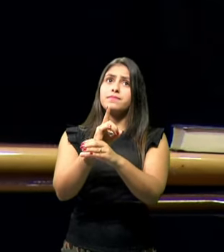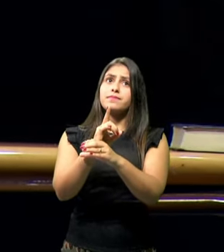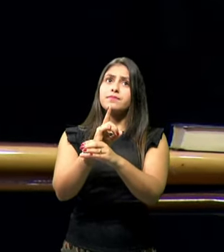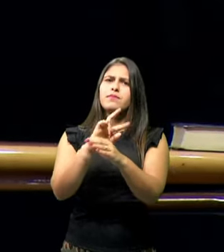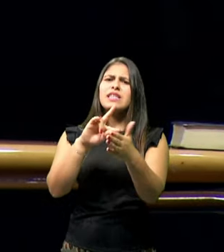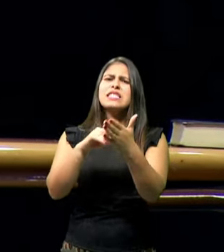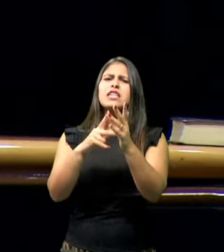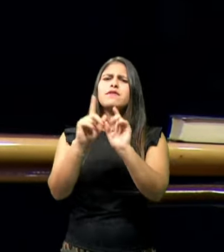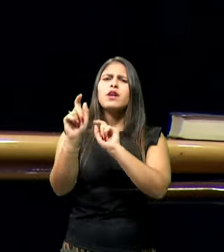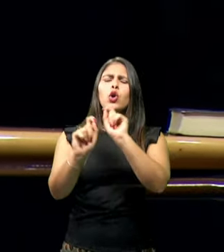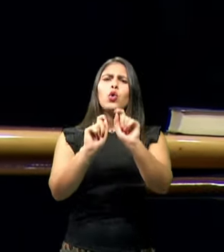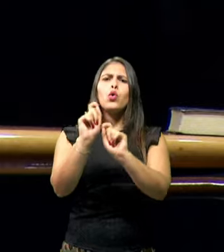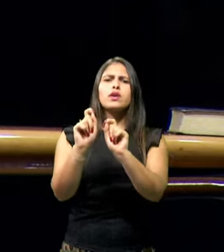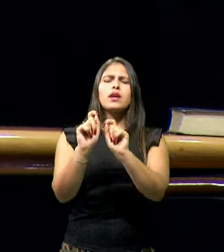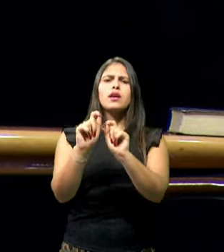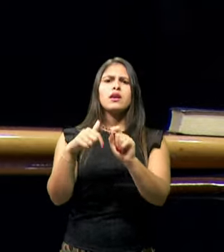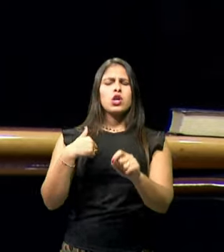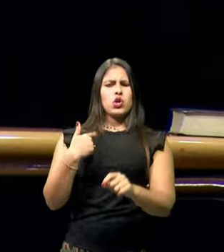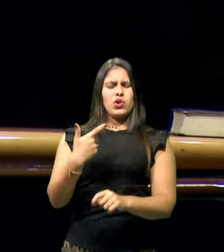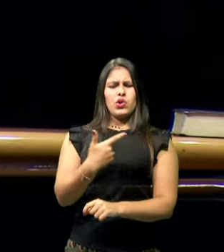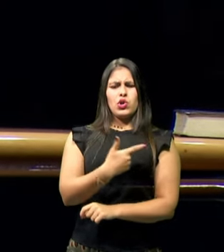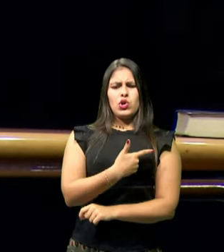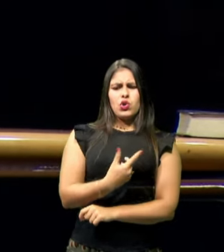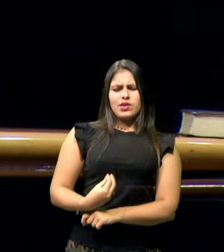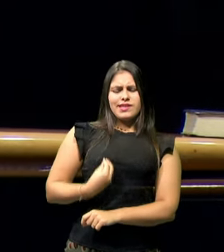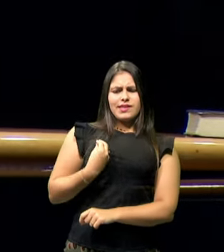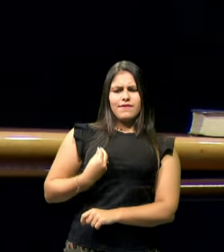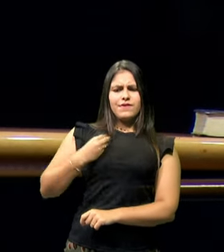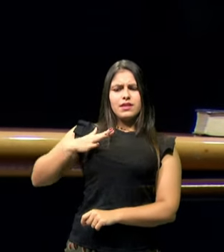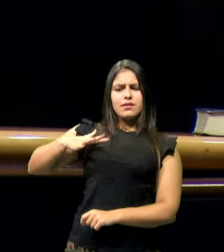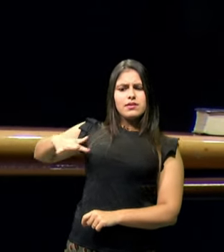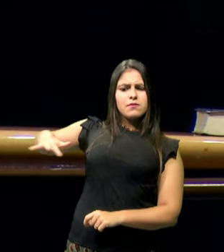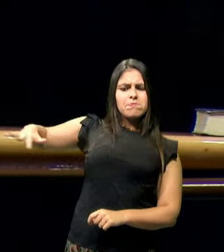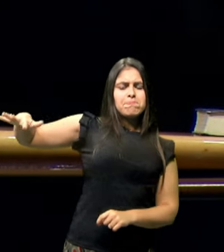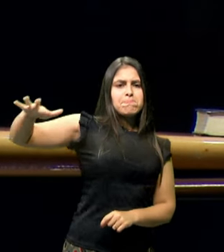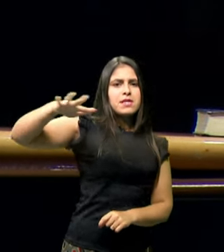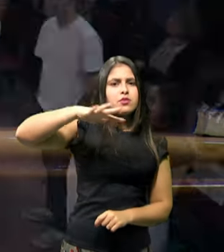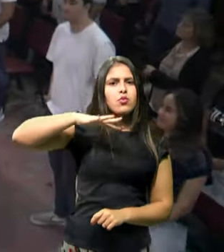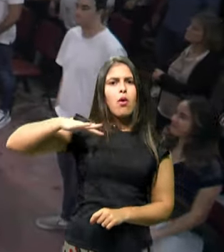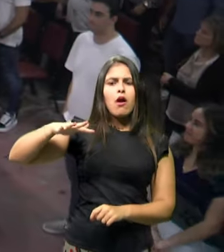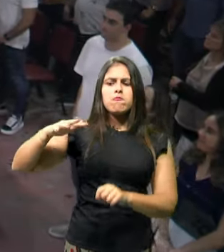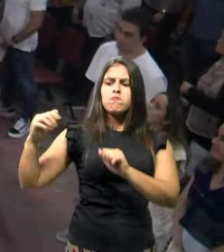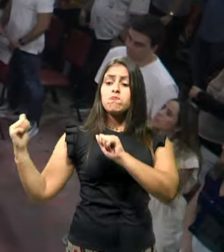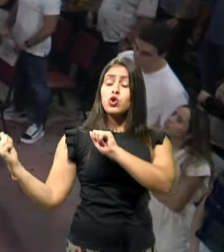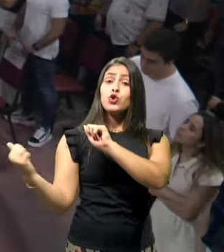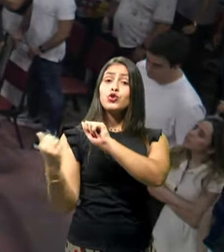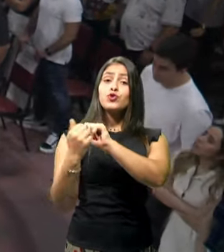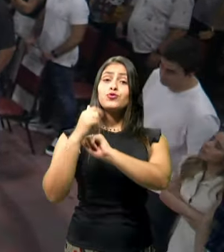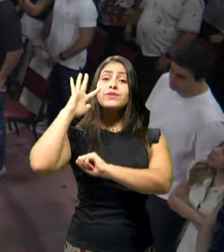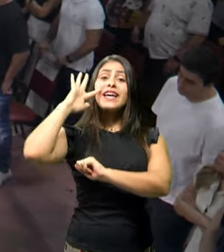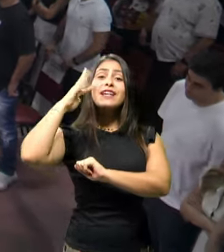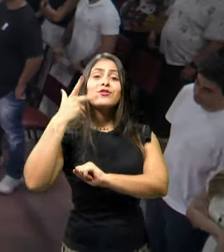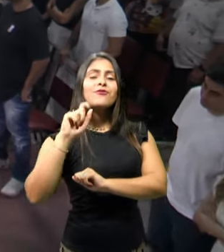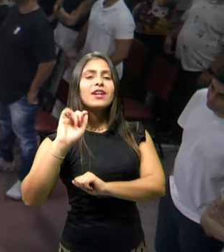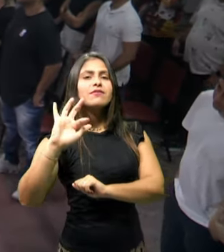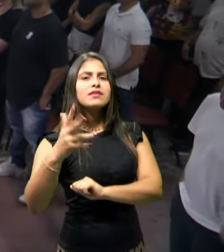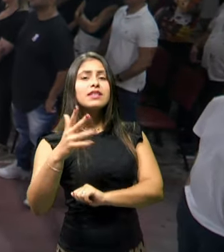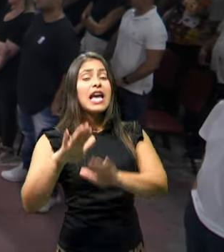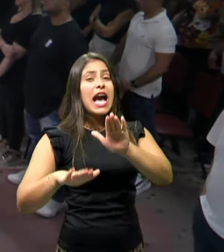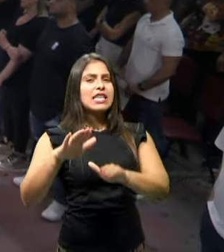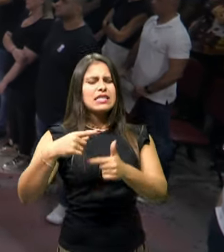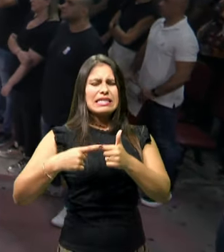das nossas carnalidades ou das nossas espiritualidades. O cara arruma um monte de confusão, um monte de problema